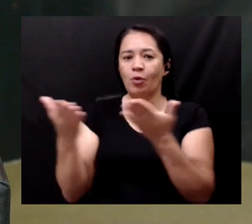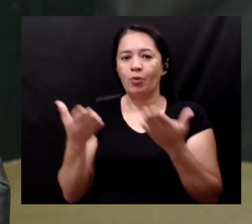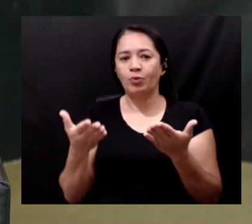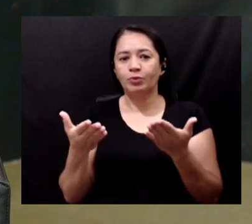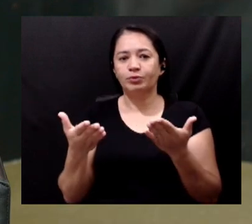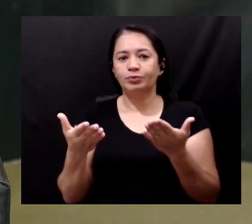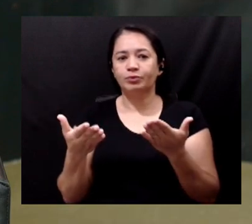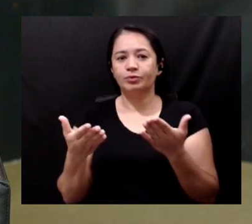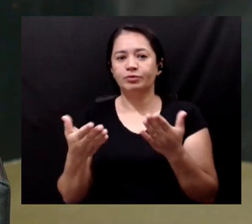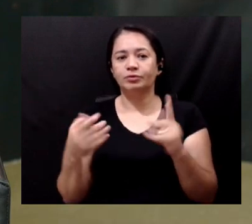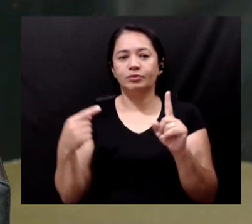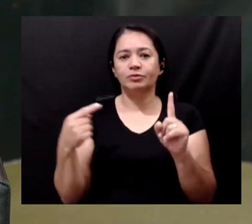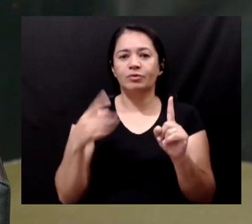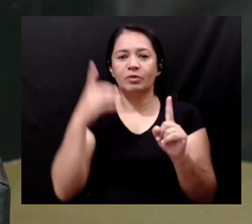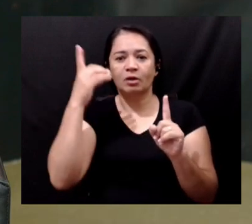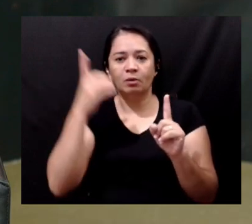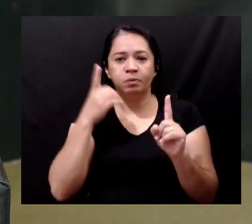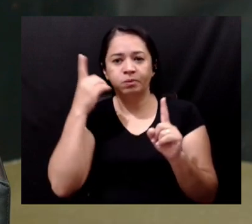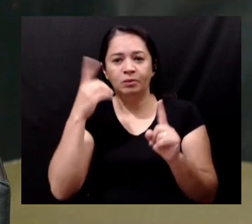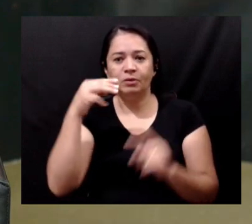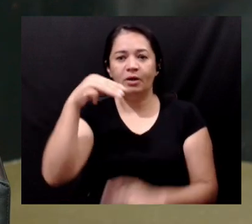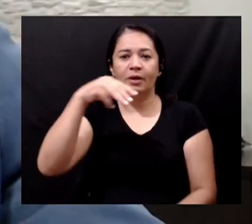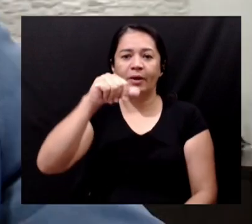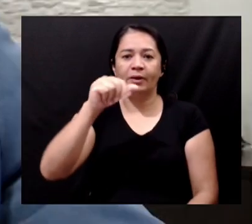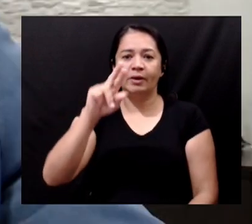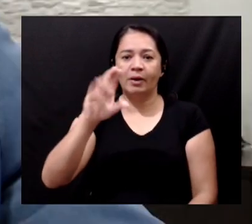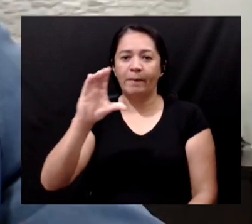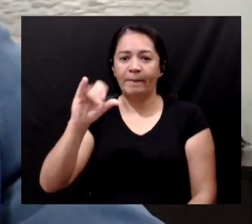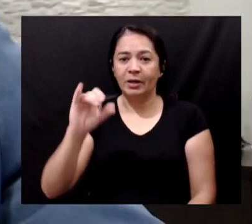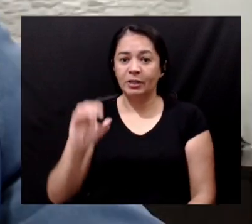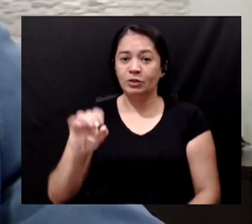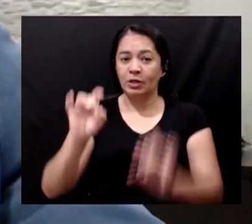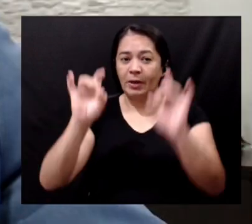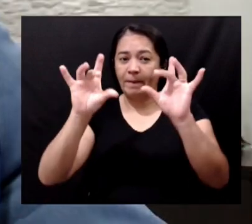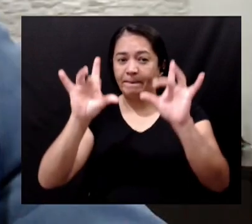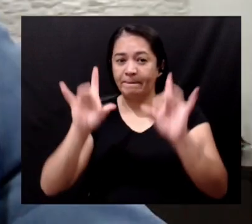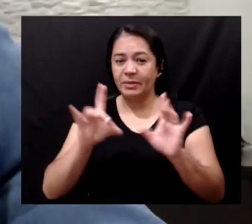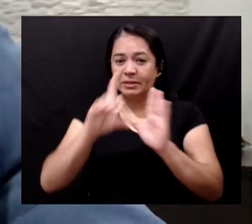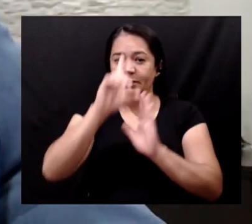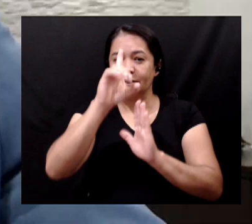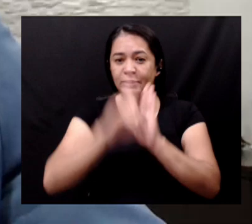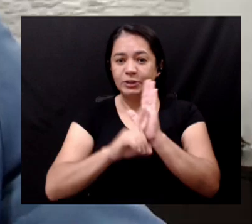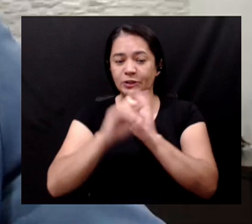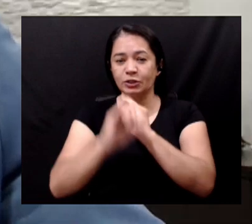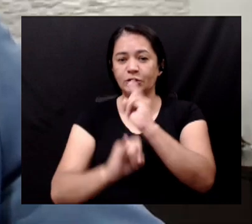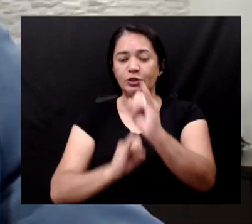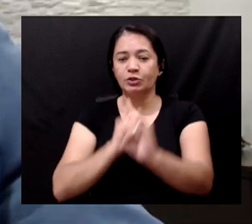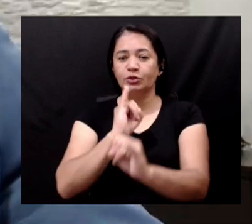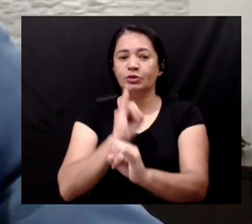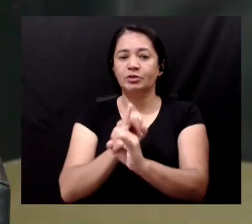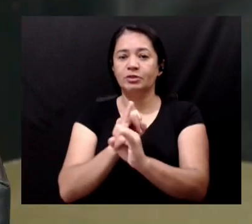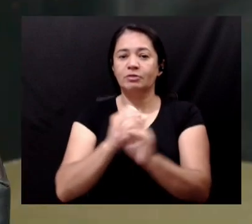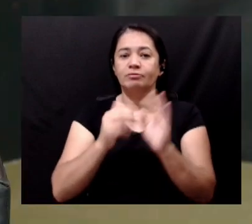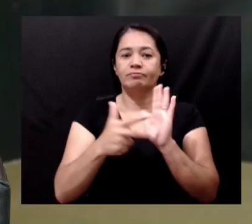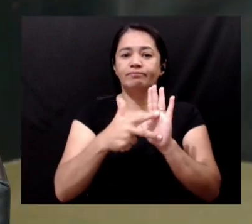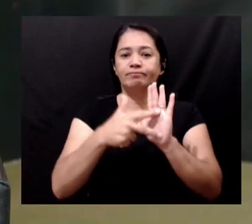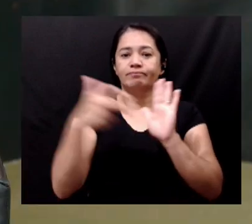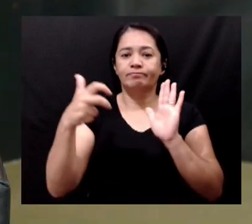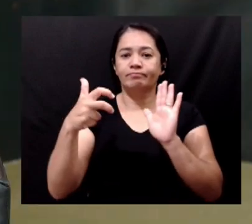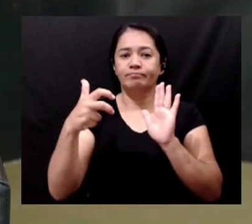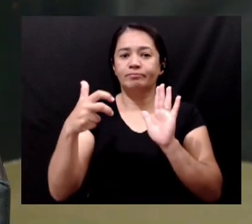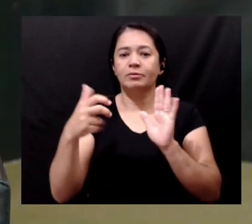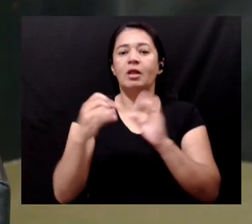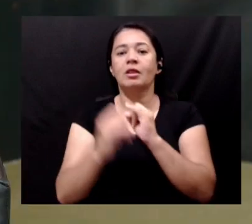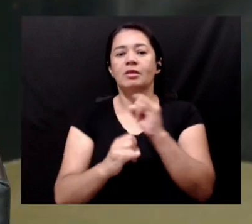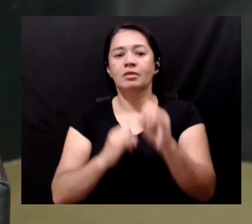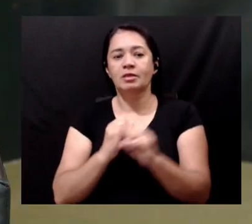advogado Márcio Estiva, especialista em direito digital e crimes na internet. Ele vai falar para